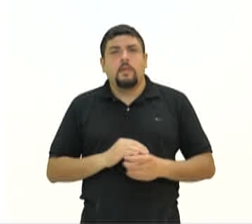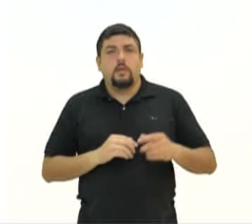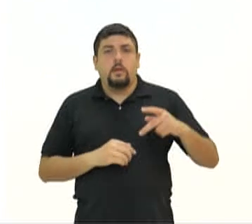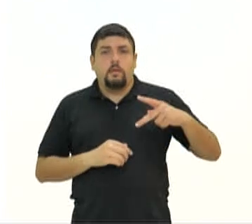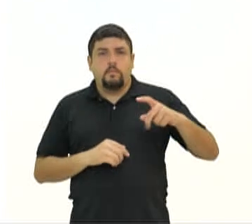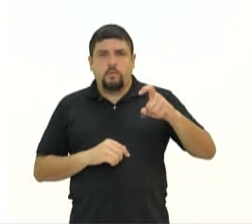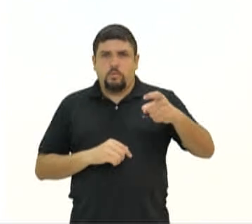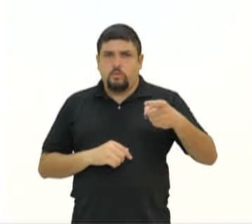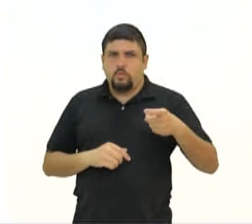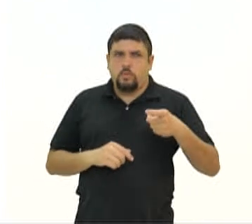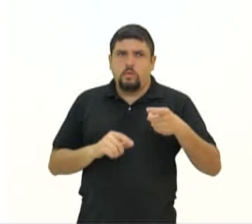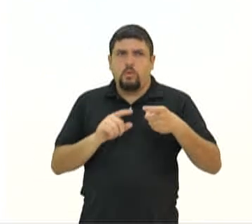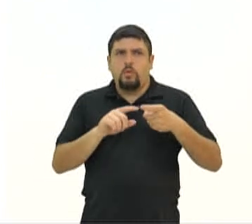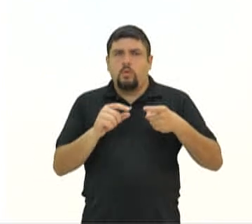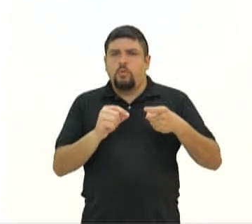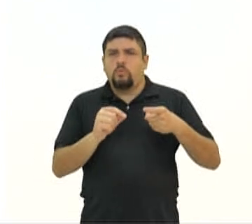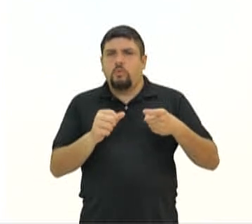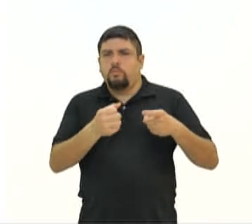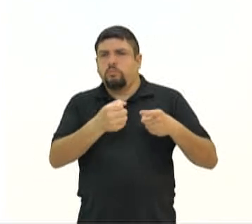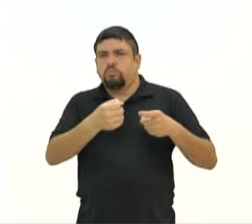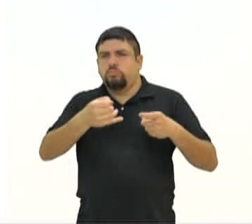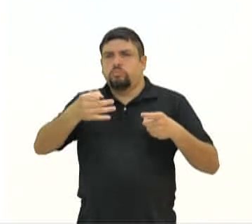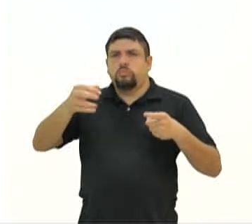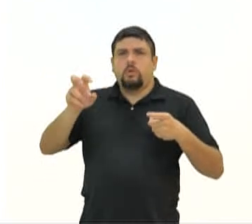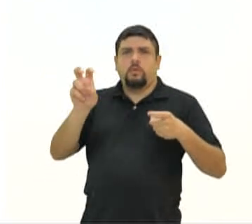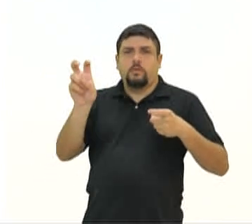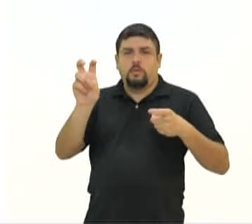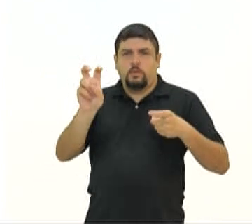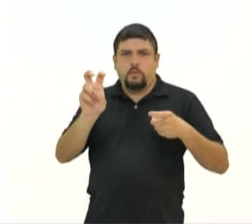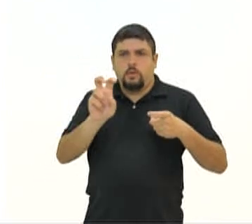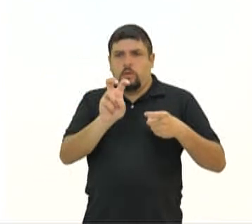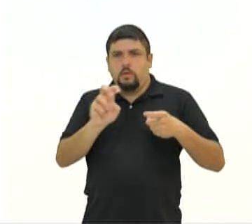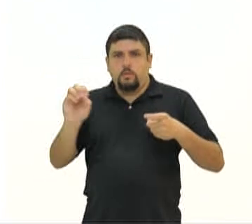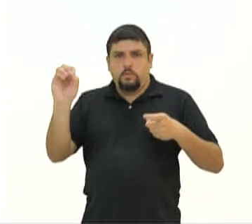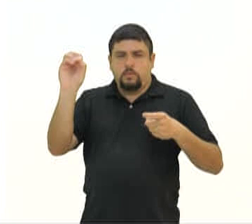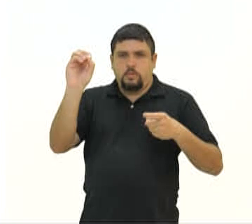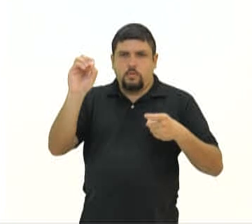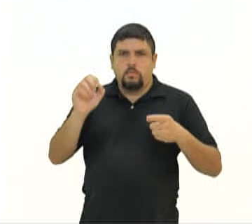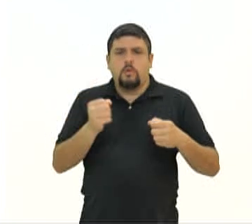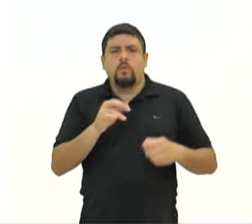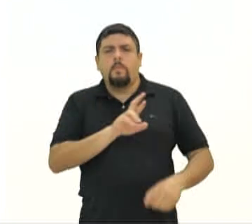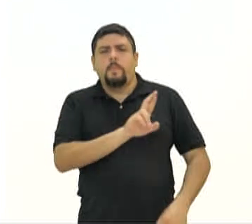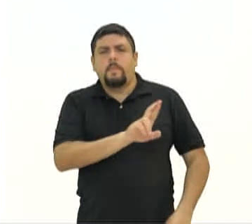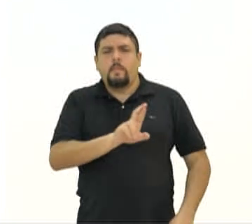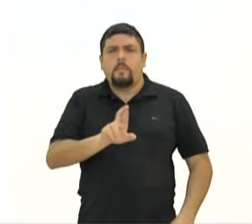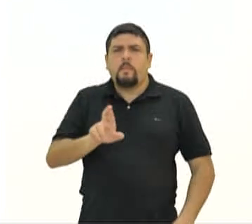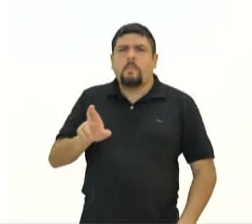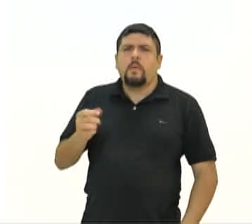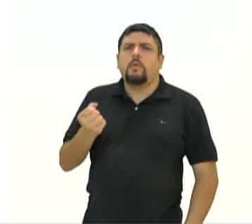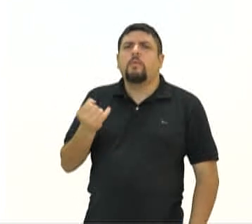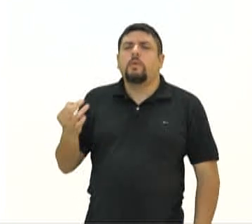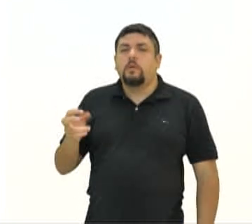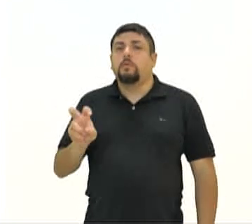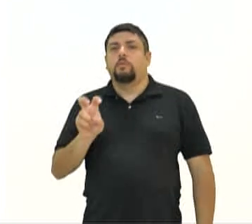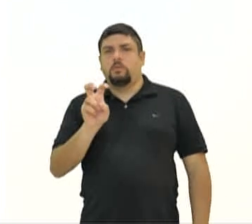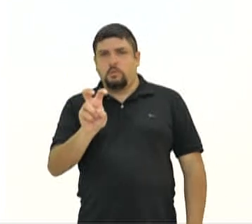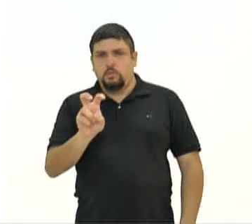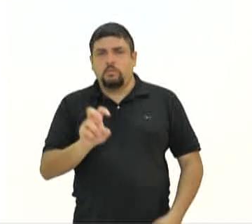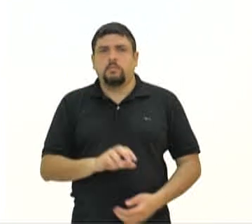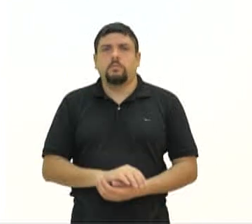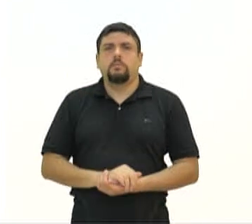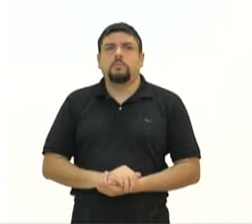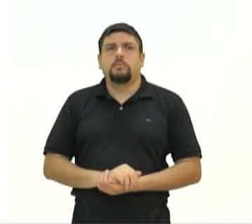grau 5. Se ele é grau 5, quantas raízes vai ter? 5. Escreva esse polinômio decomposto em fatores de primeiro